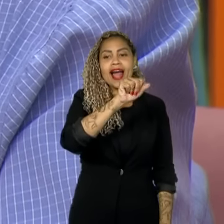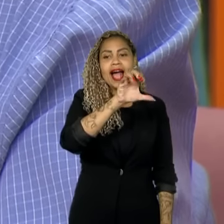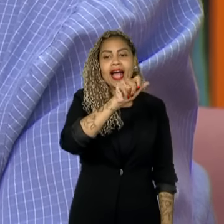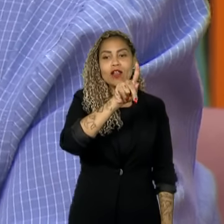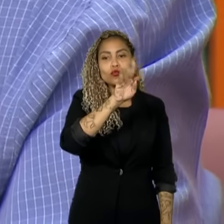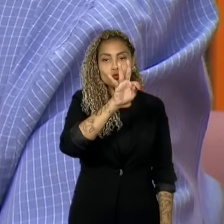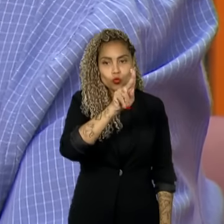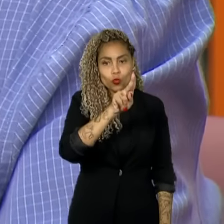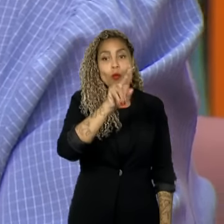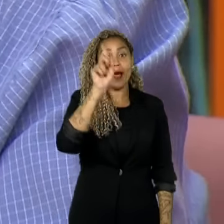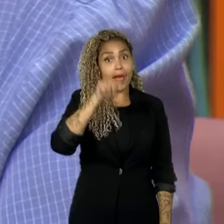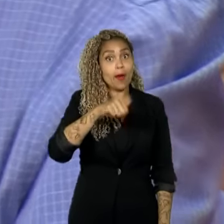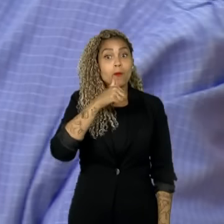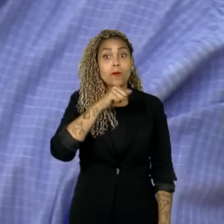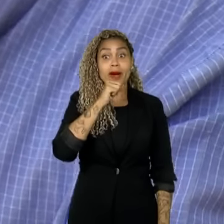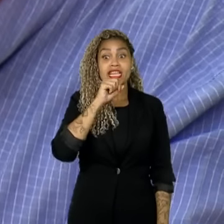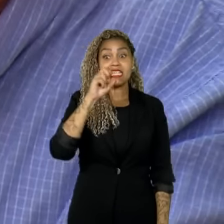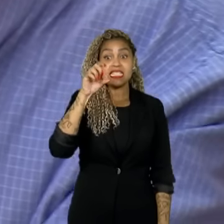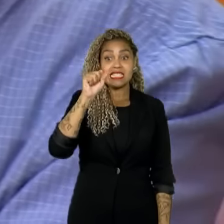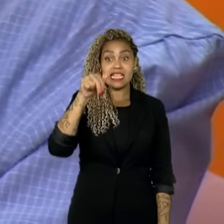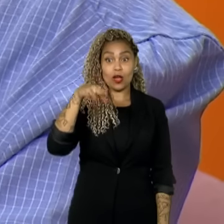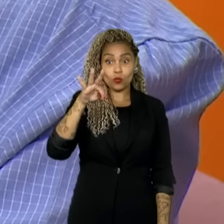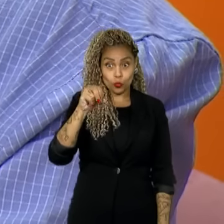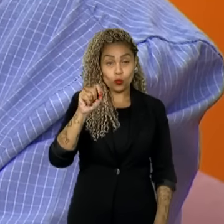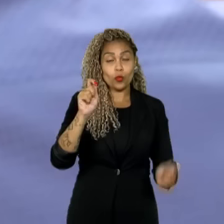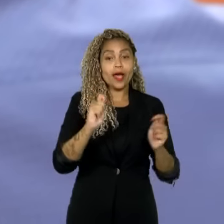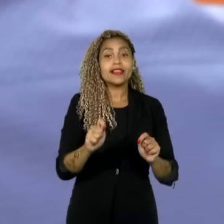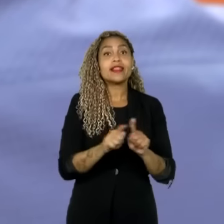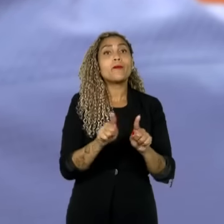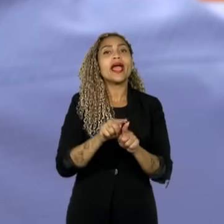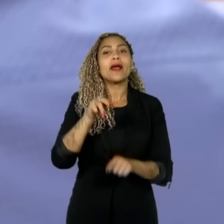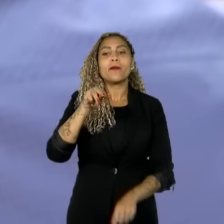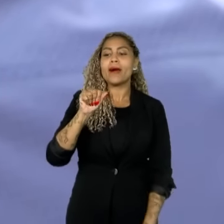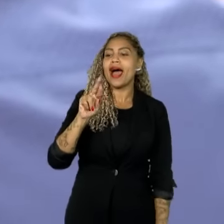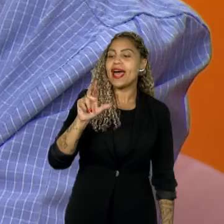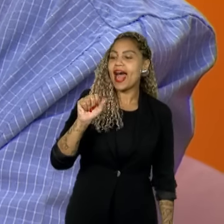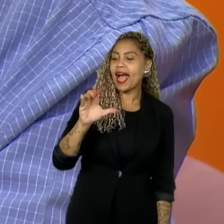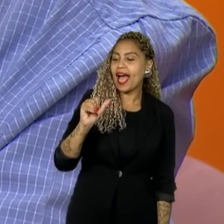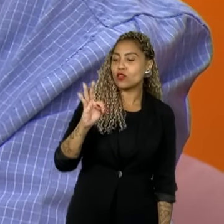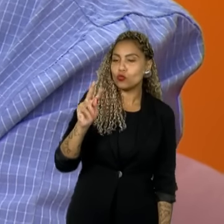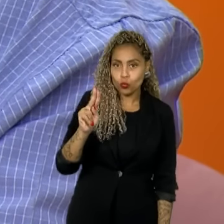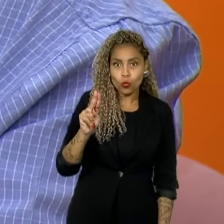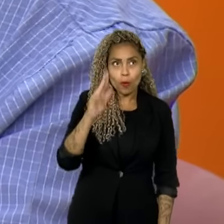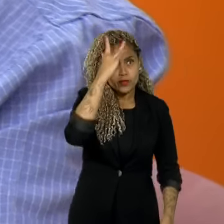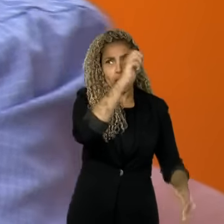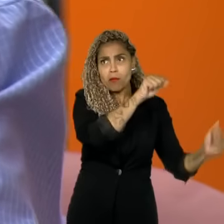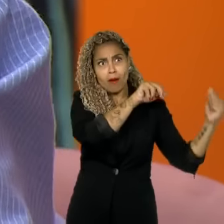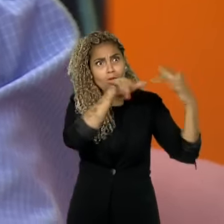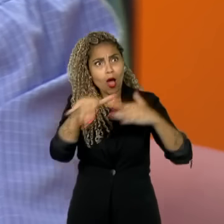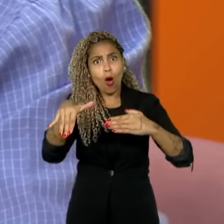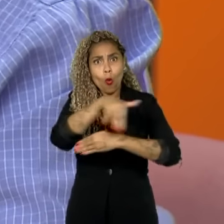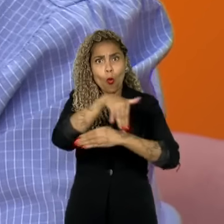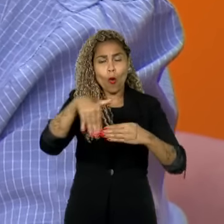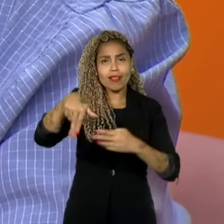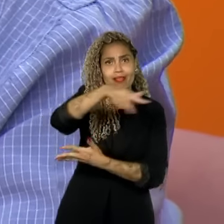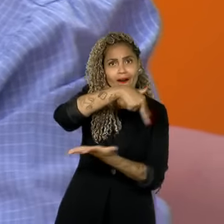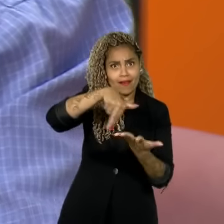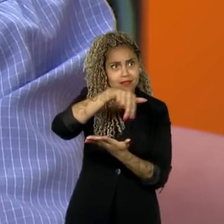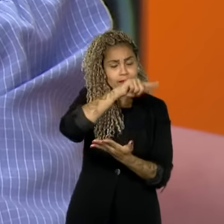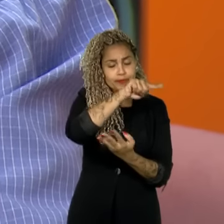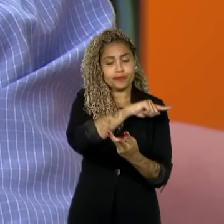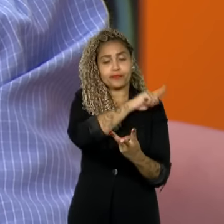de santo, e fazia também quando o maracatu ia para a rua. Esse é o Geraldo Sobreira. O outro